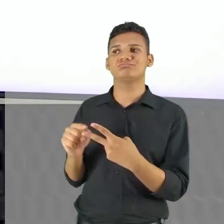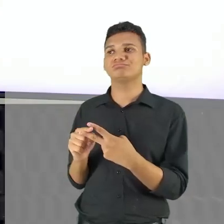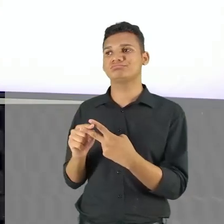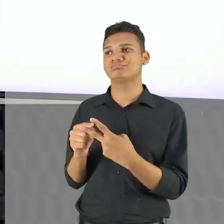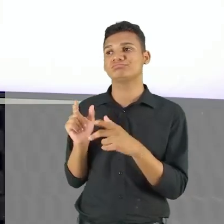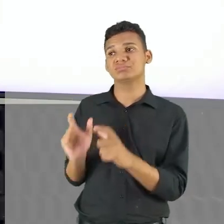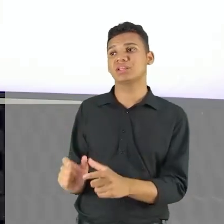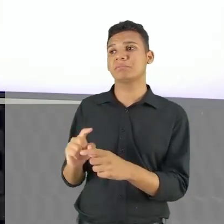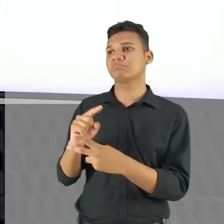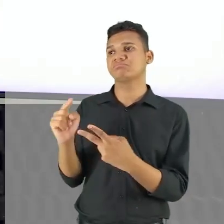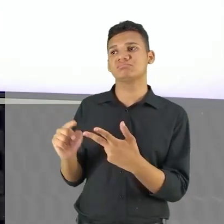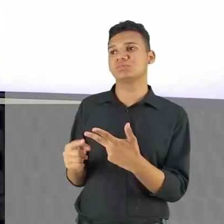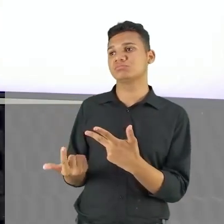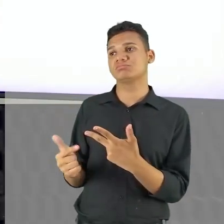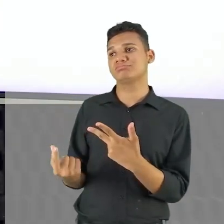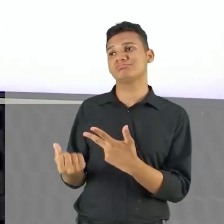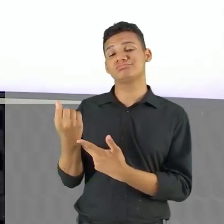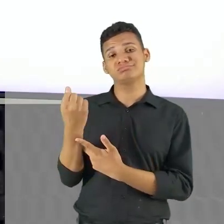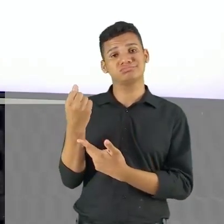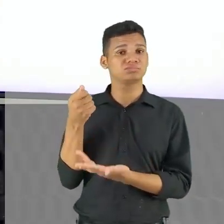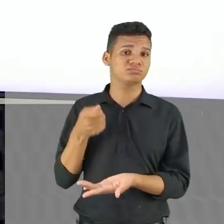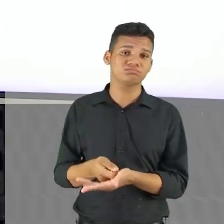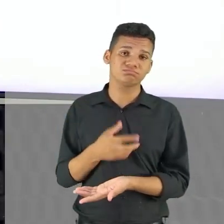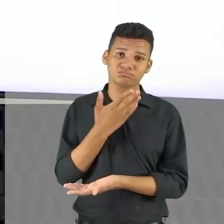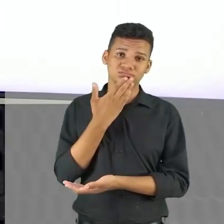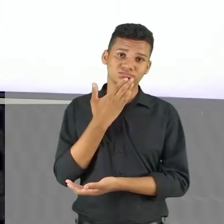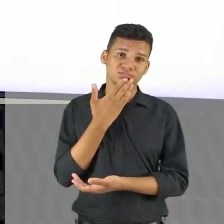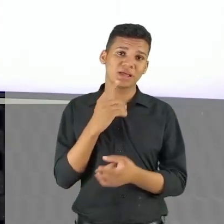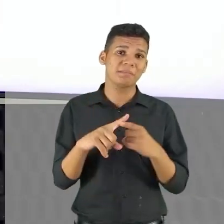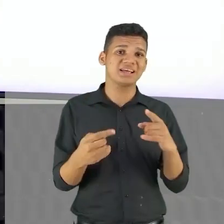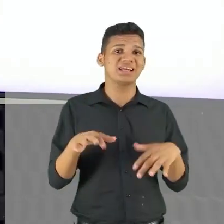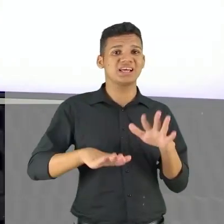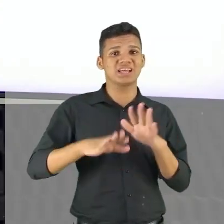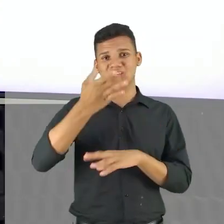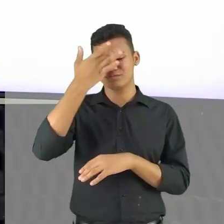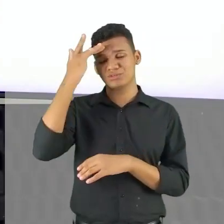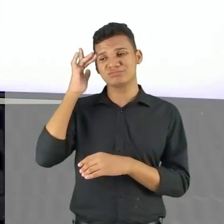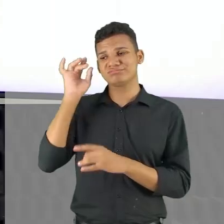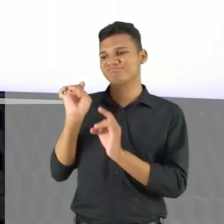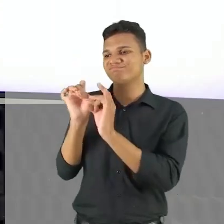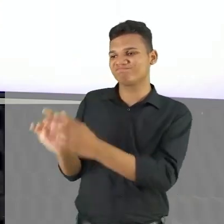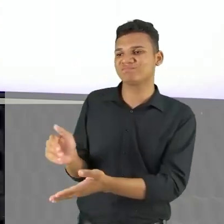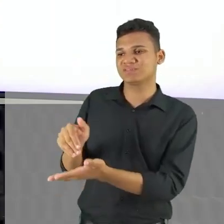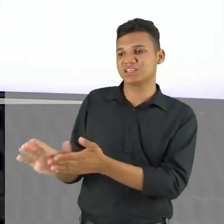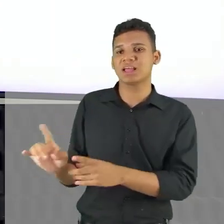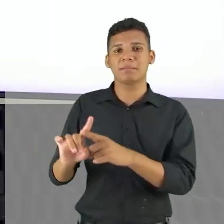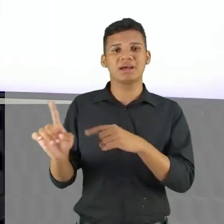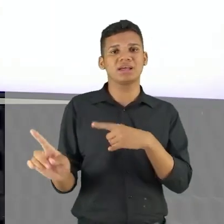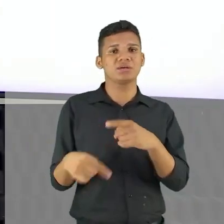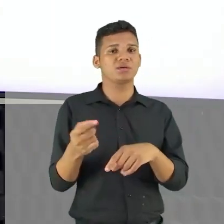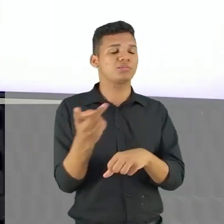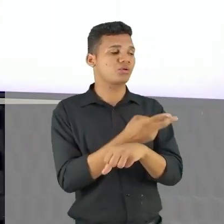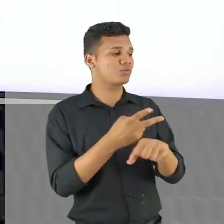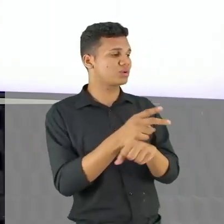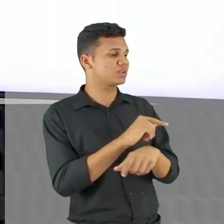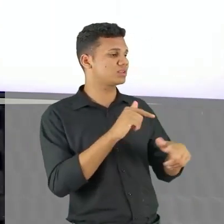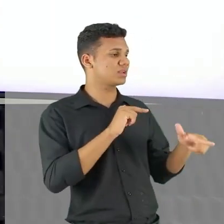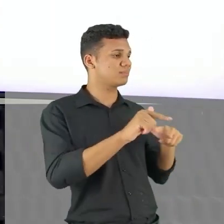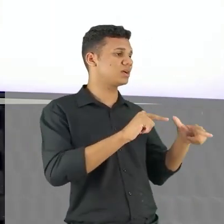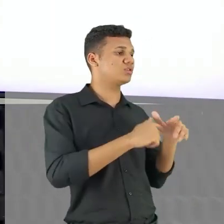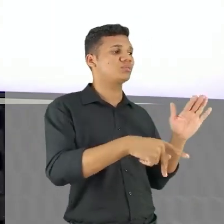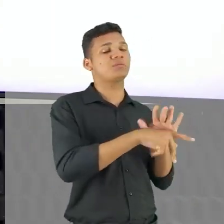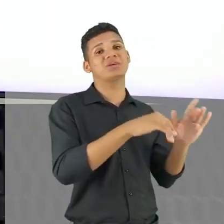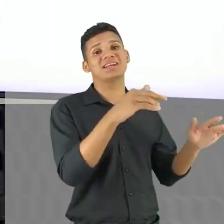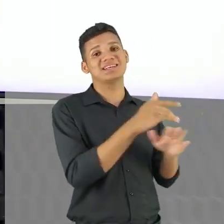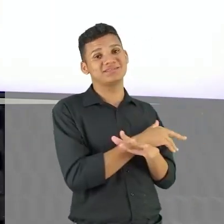sem condições de vida, esse pequeno produtor acaba abandonando o campo por força maior e indo buscar oportunidades nas